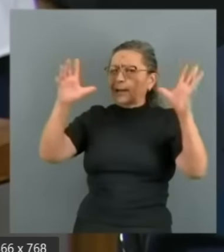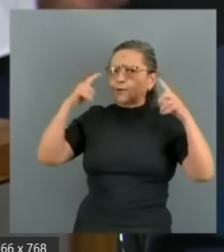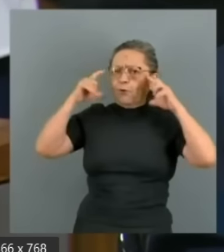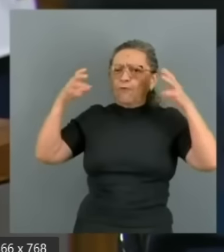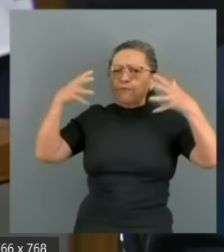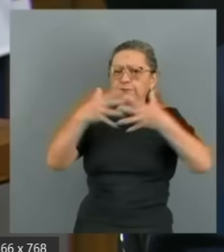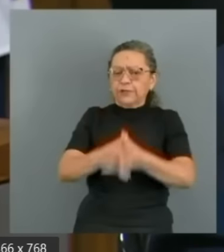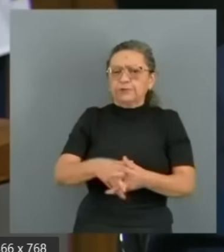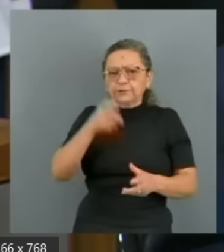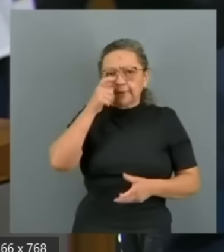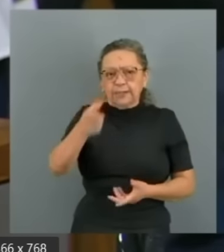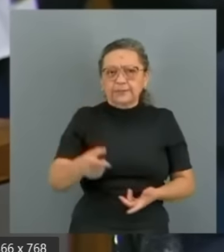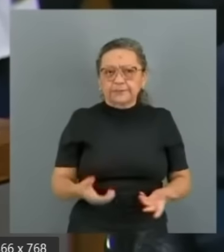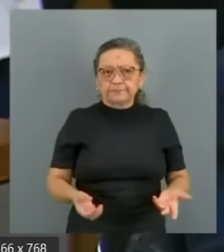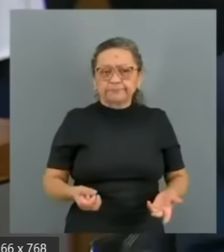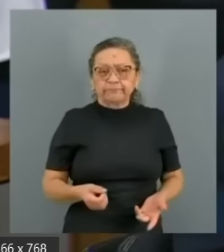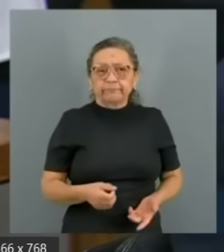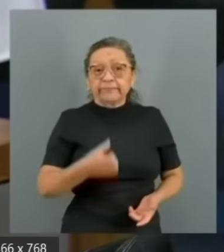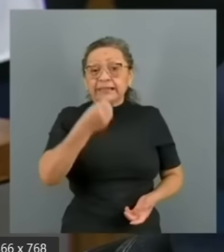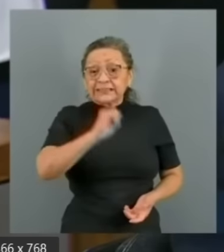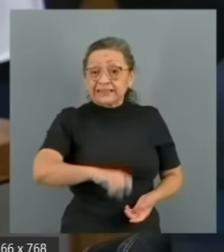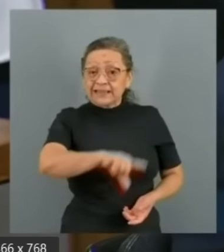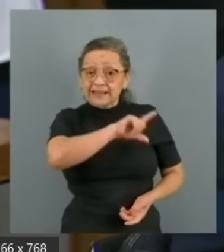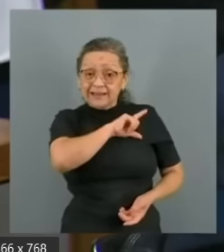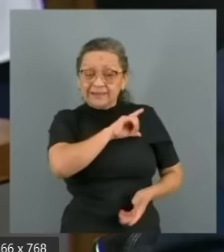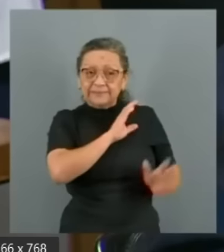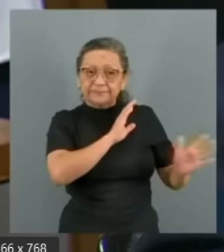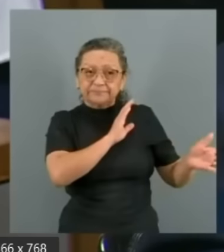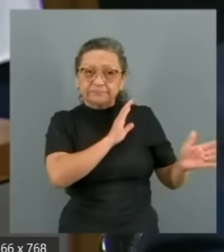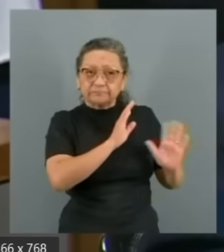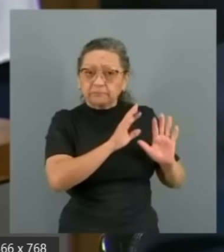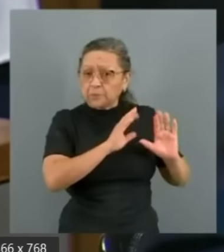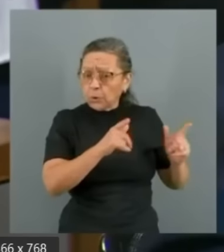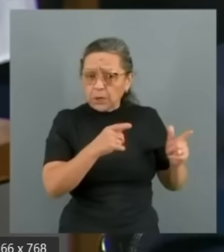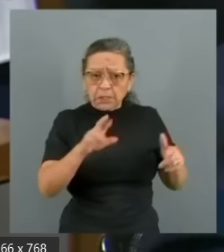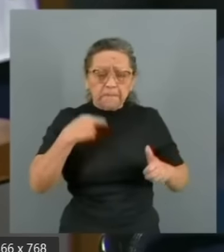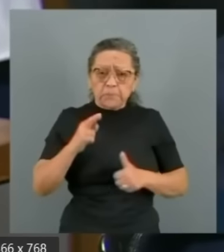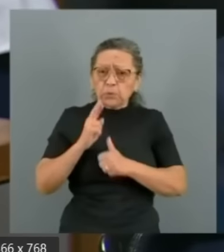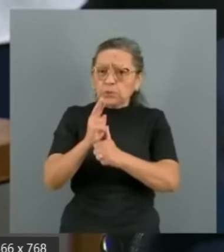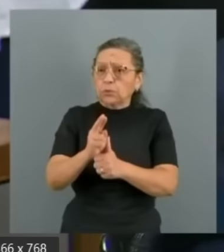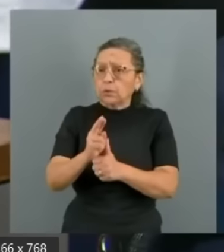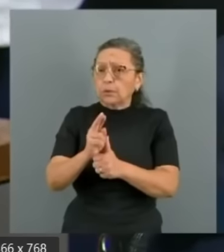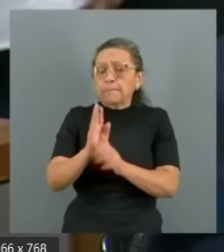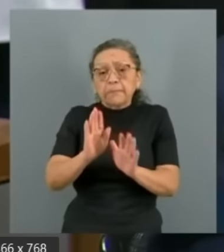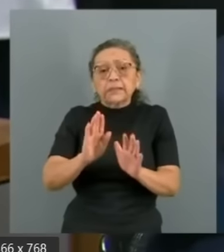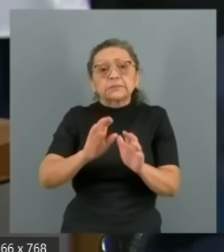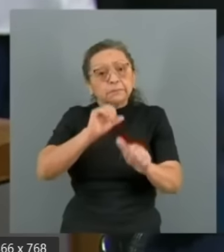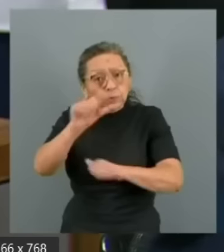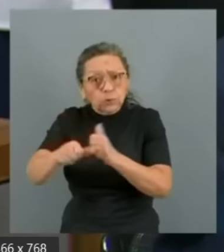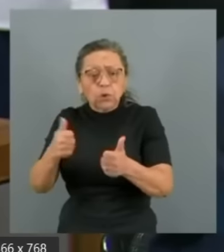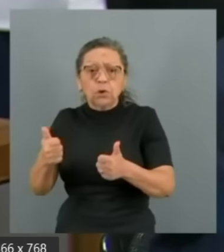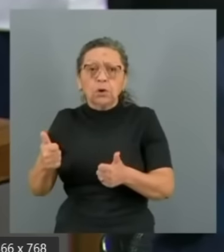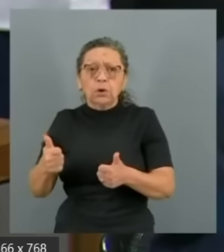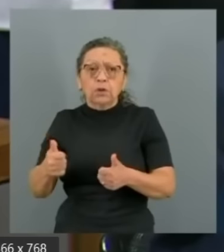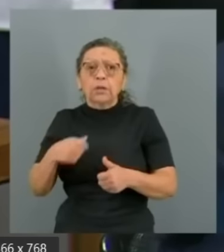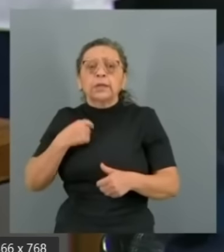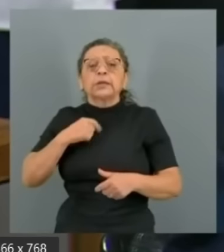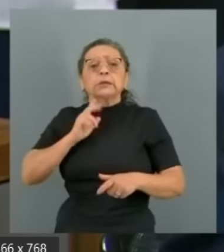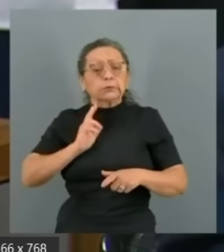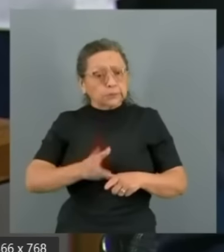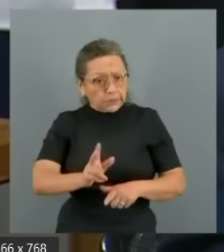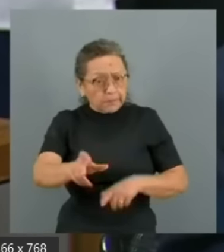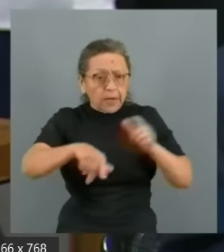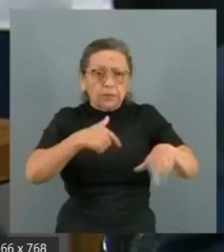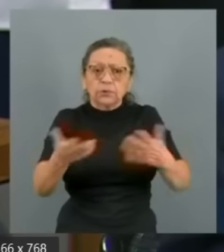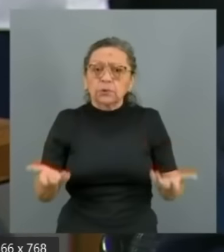interesse, né? Se, na época, não era procurador, depois virou. E a prestação de serviço